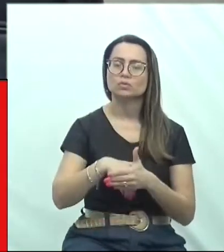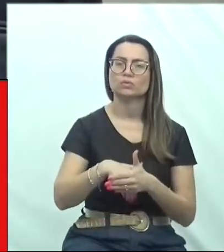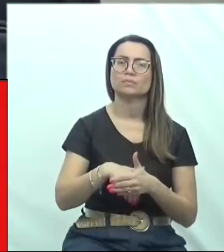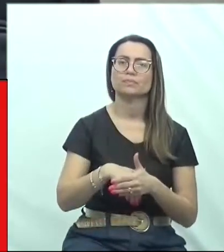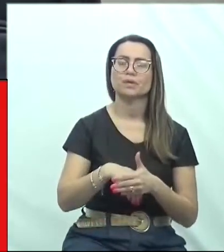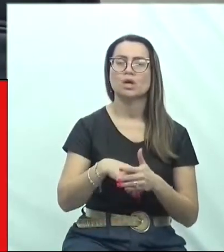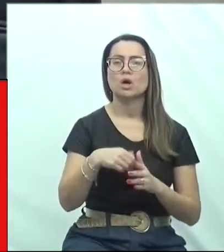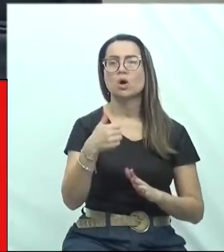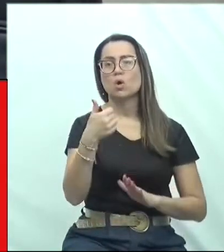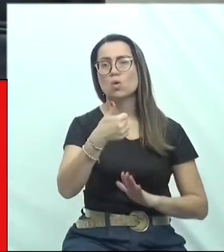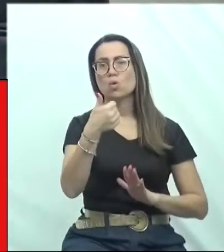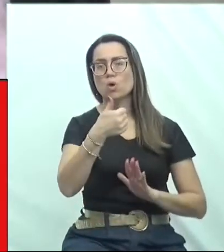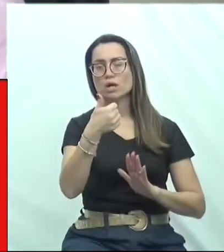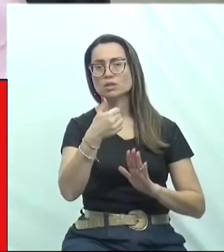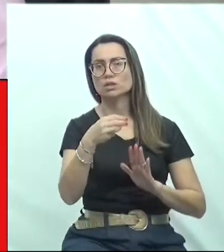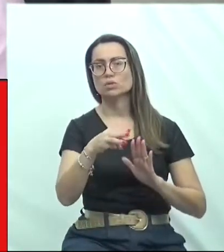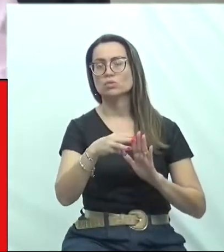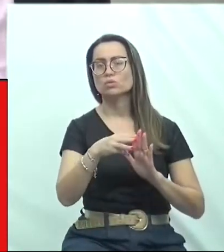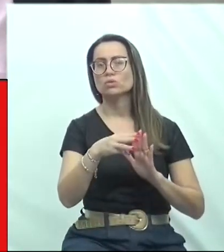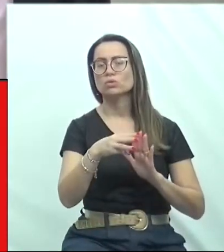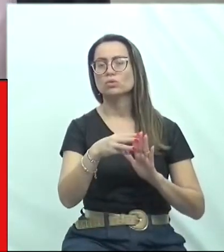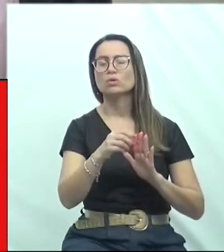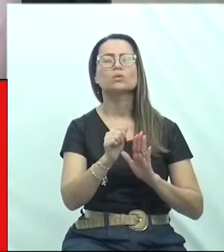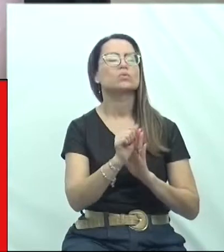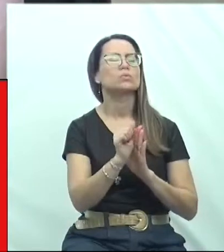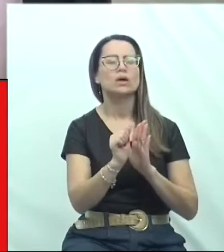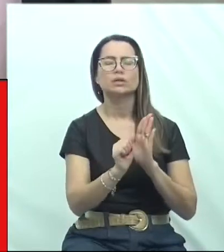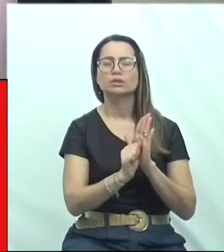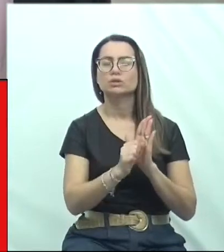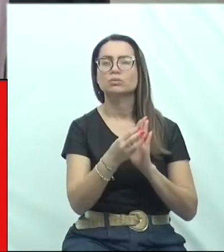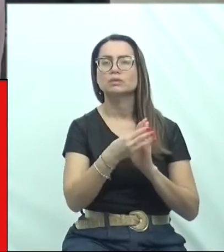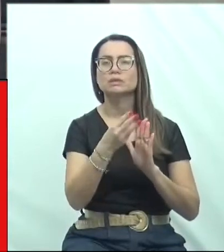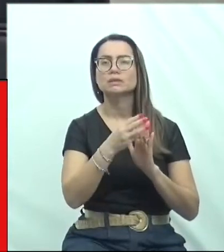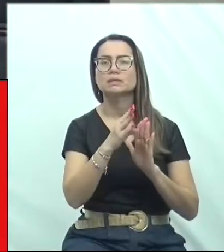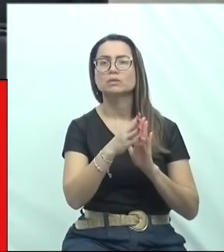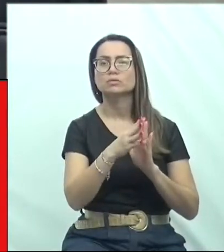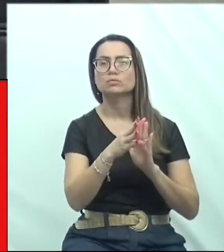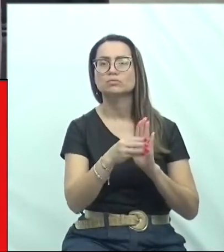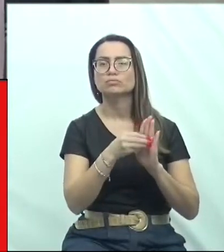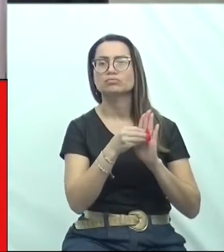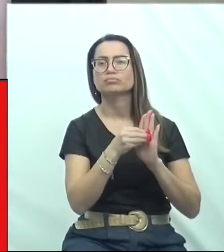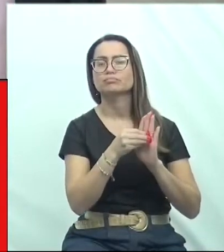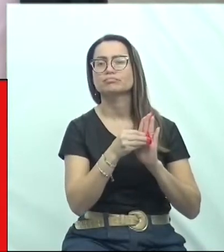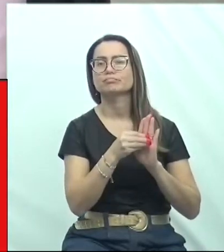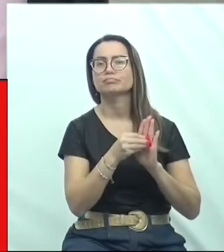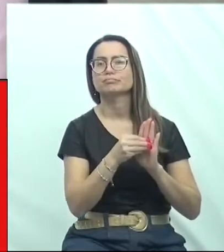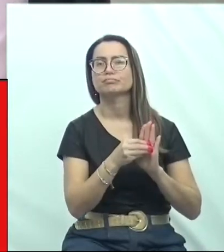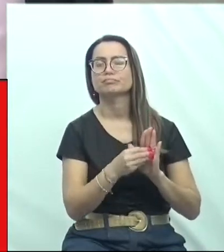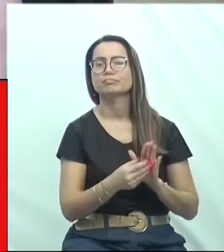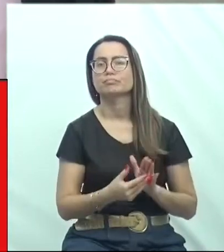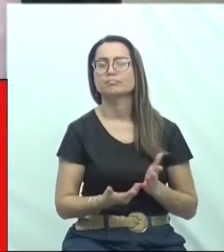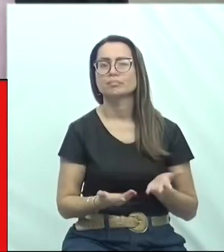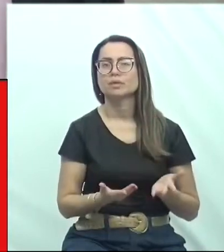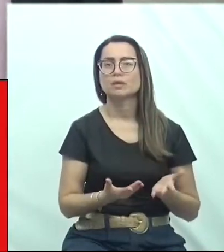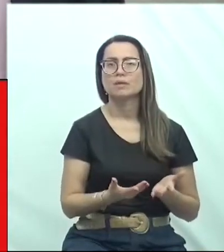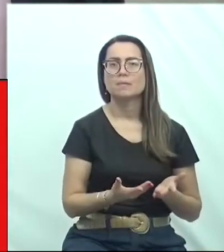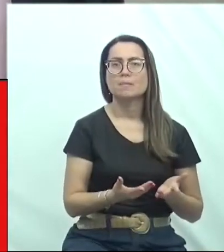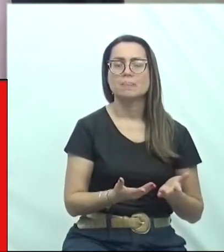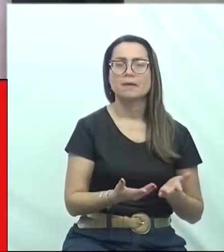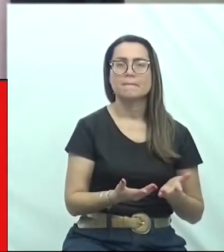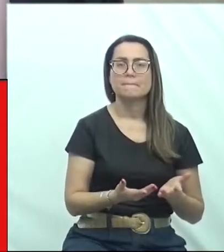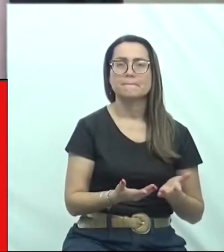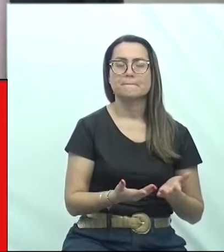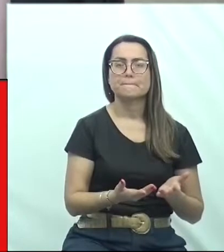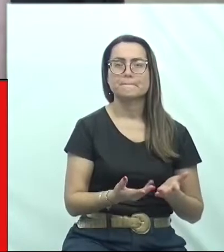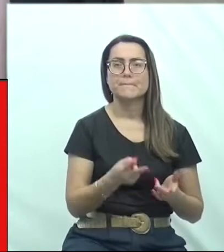artigo 3º, que fala da homologação pelo Inmetro. Escutei o que os senhores falaram